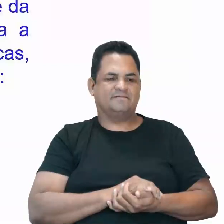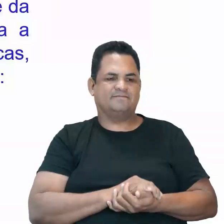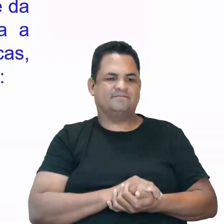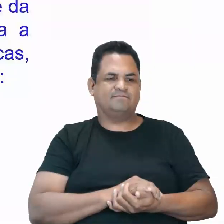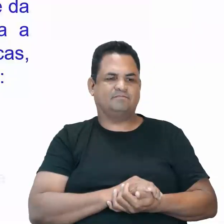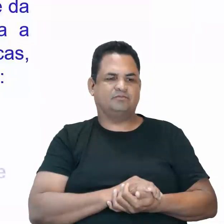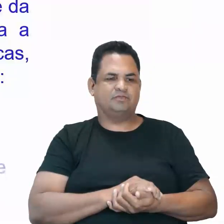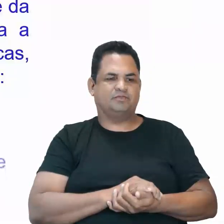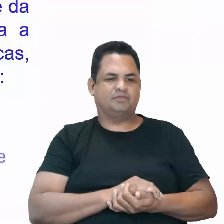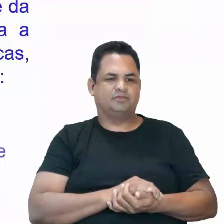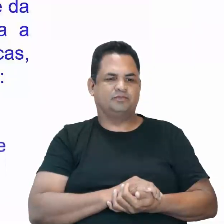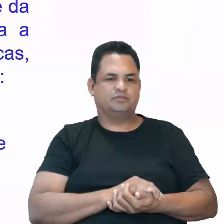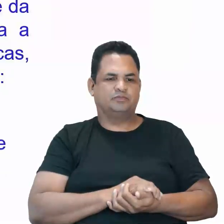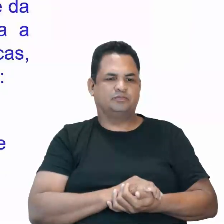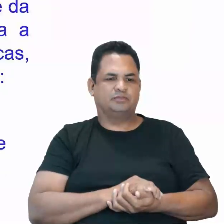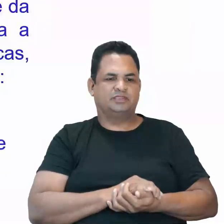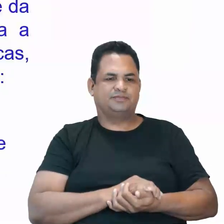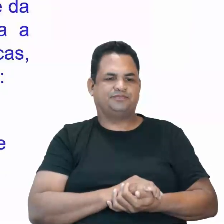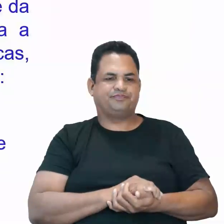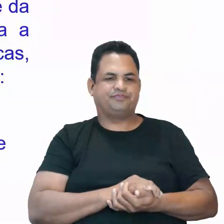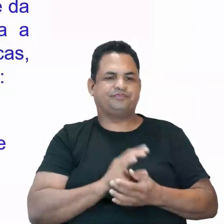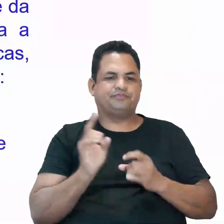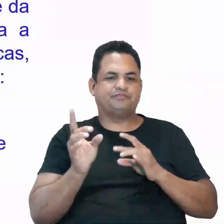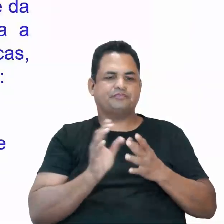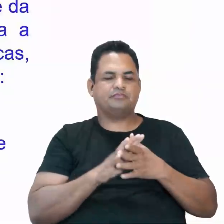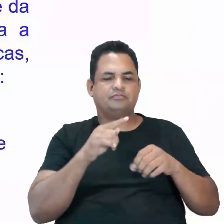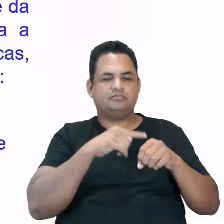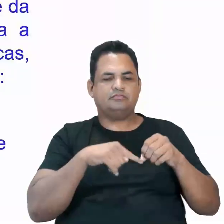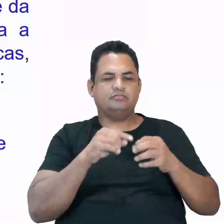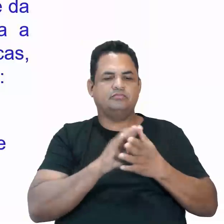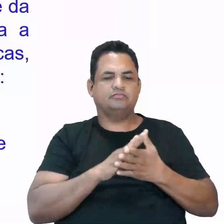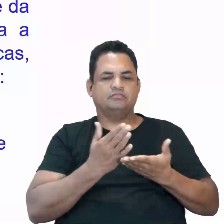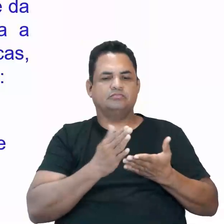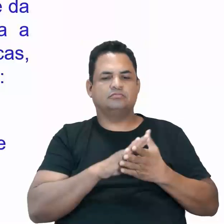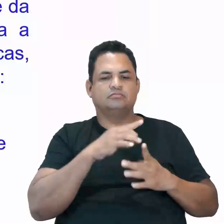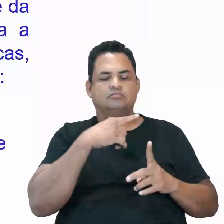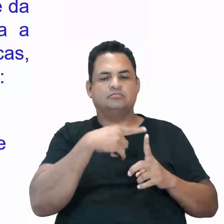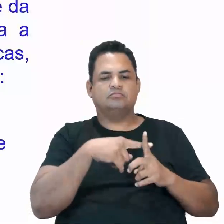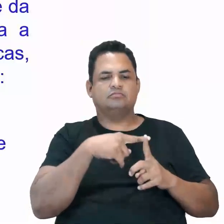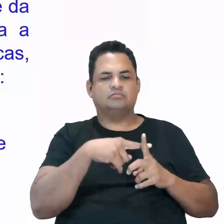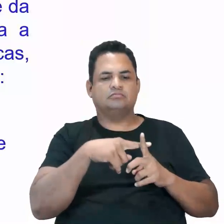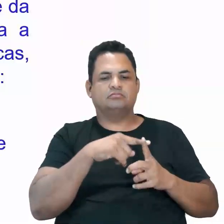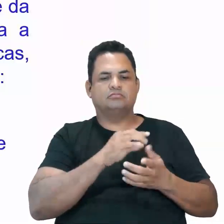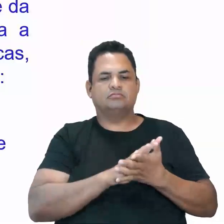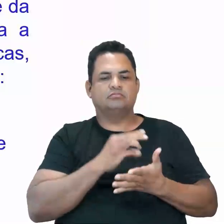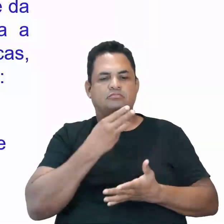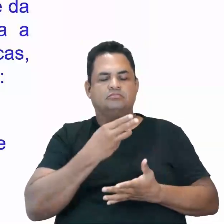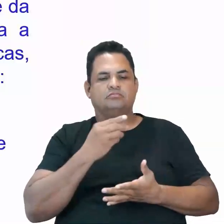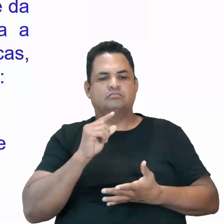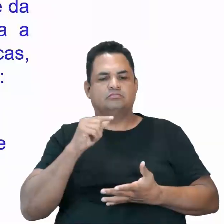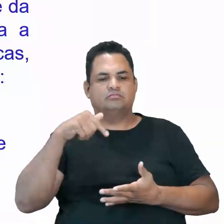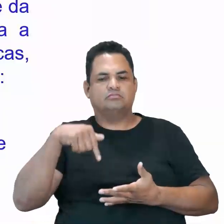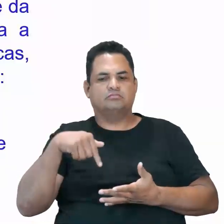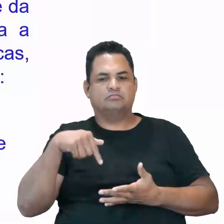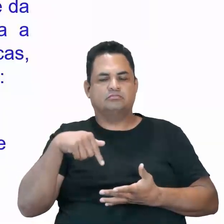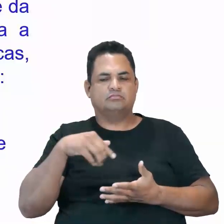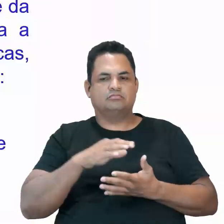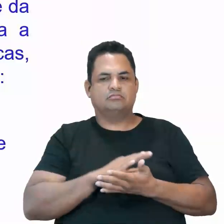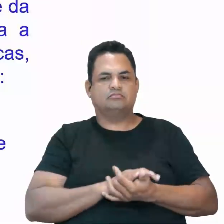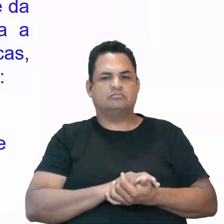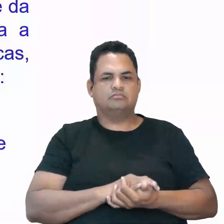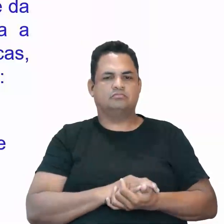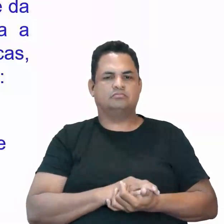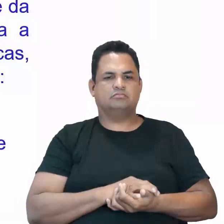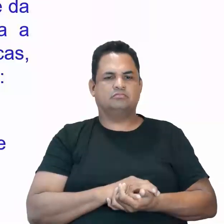maior. Então, 3Q. Assim, cada esfera ficará com carga 3Q. E positivo, porque era